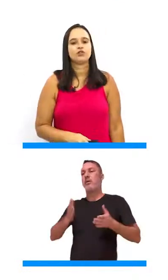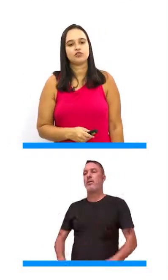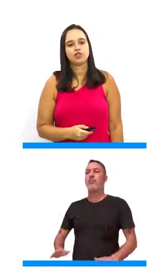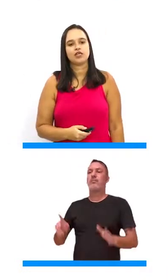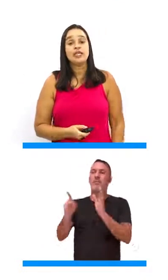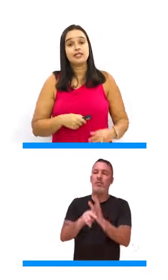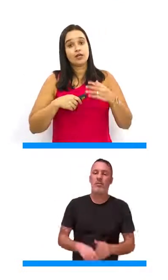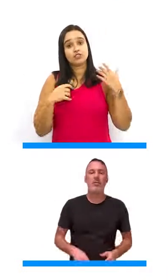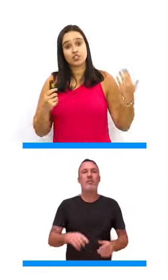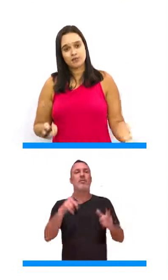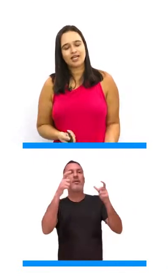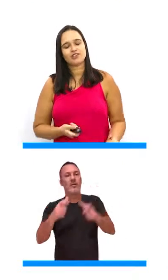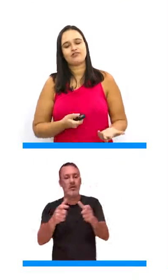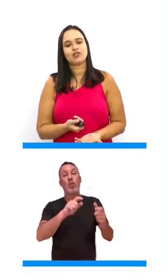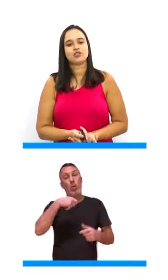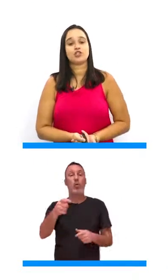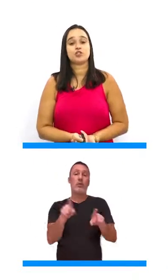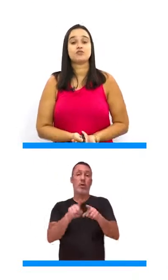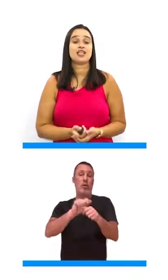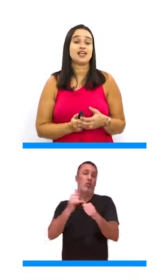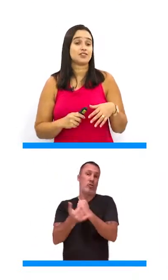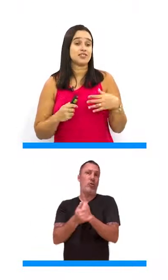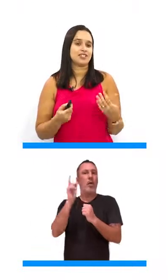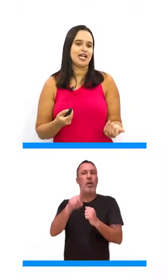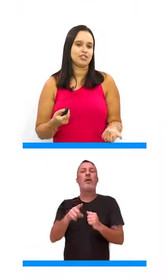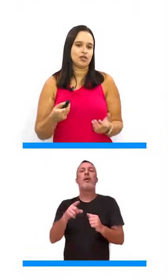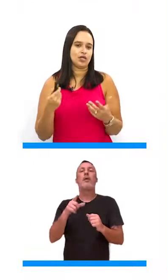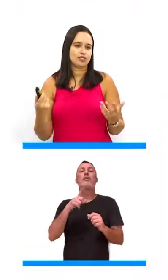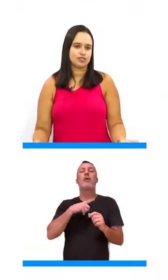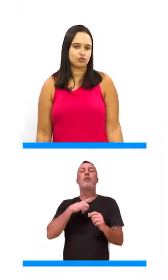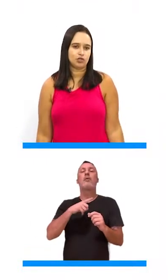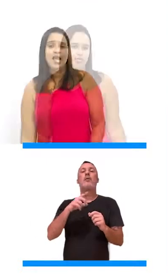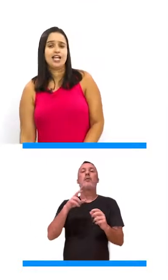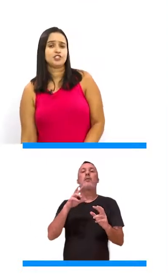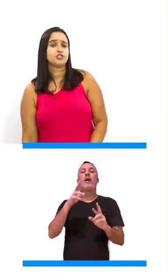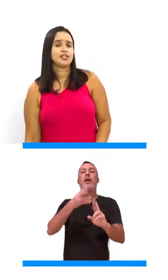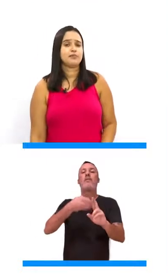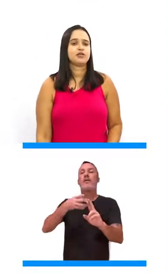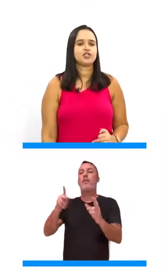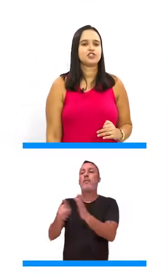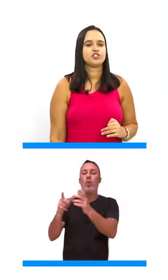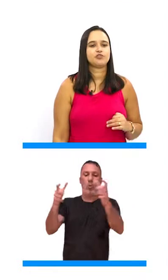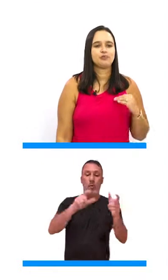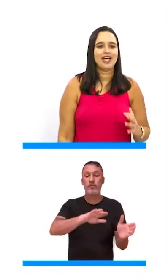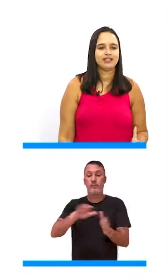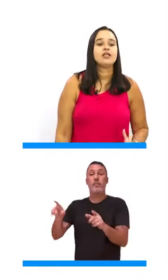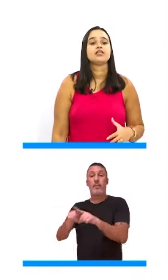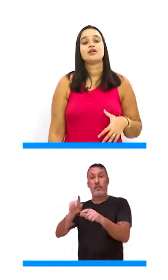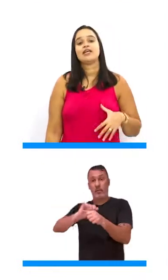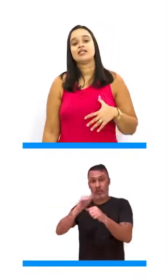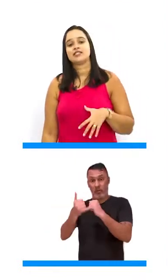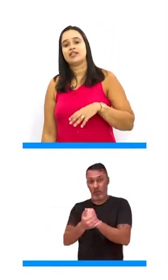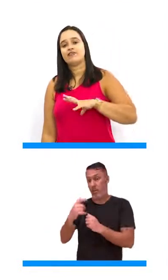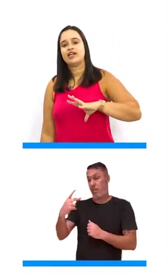nasceu no Rio de Janeiro. Então, a gente também classifica os adjetivos em relação à cidade, à localização geográfica. A gente tem também os adjetivos pátrios,